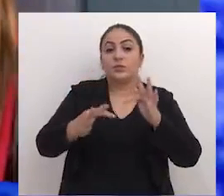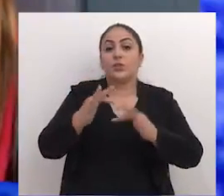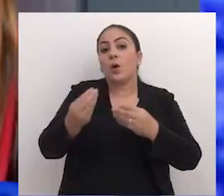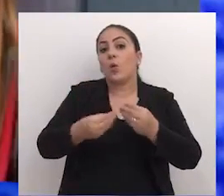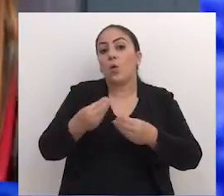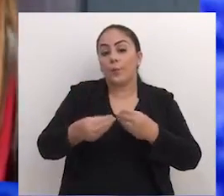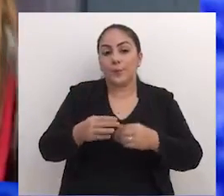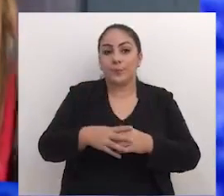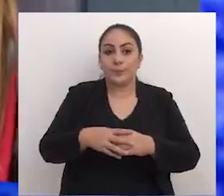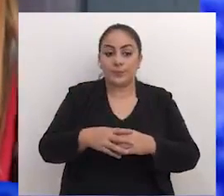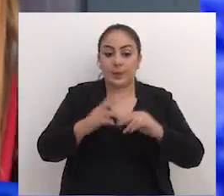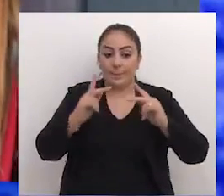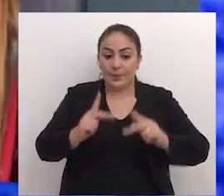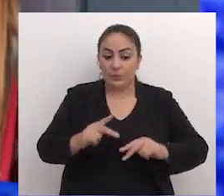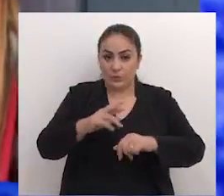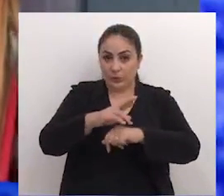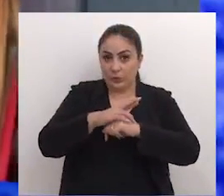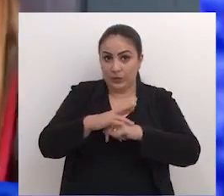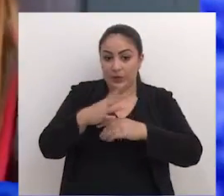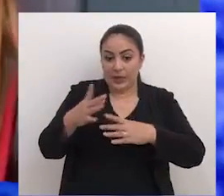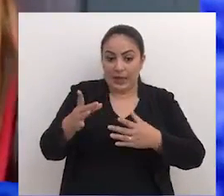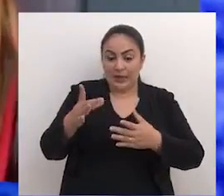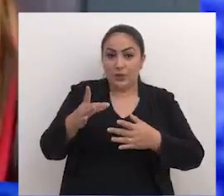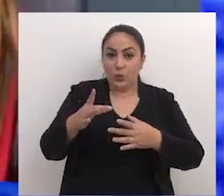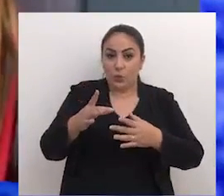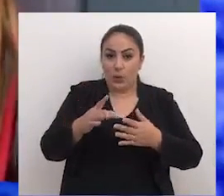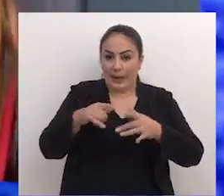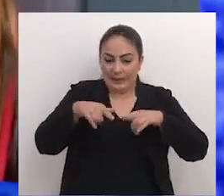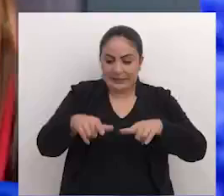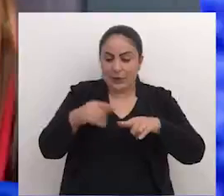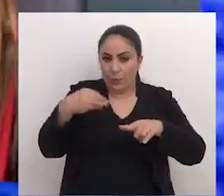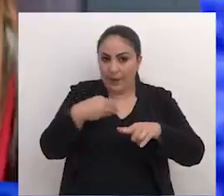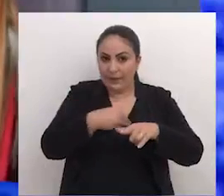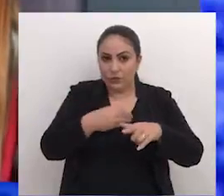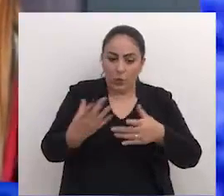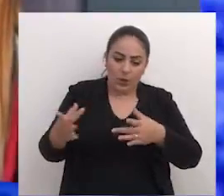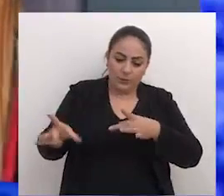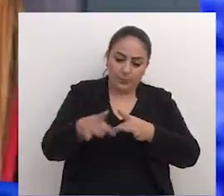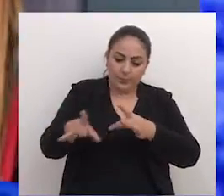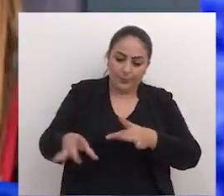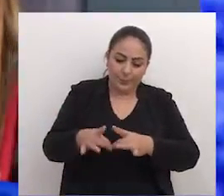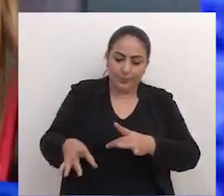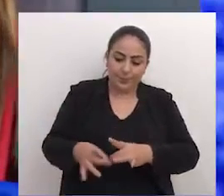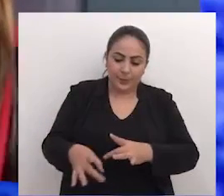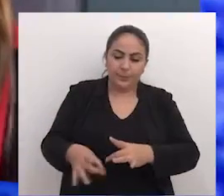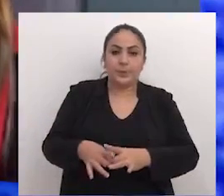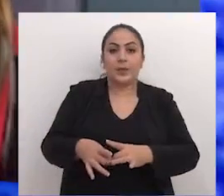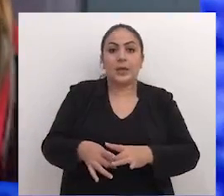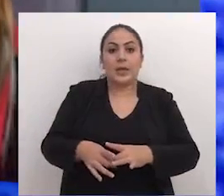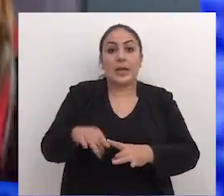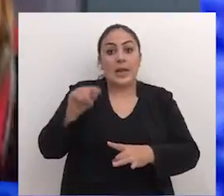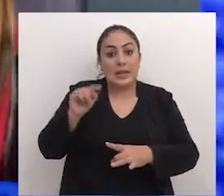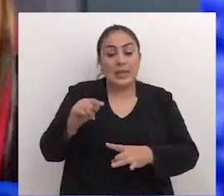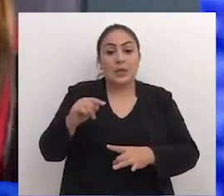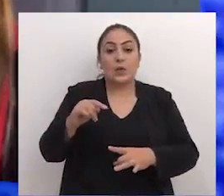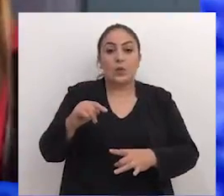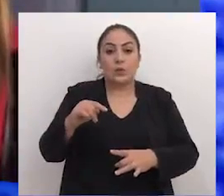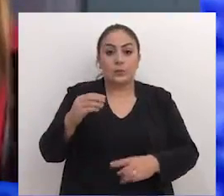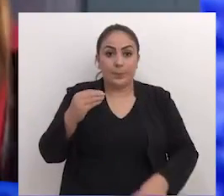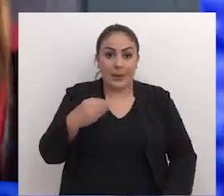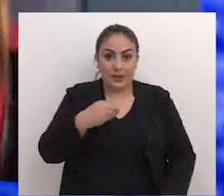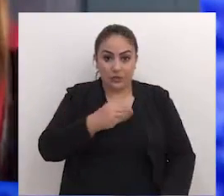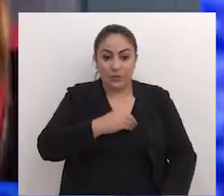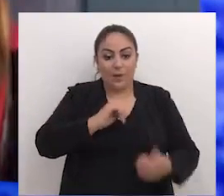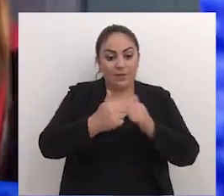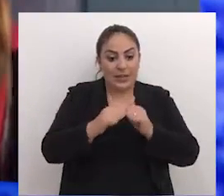nesse período? O segurado vai estar anexando os atestados médicos e os peritos vão avaliar esses documentos para conceder